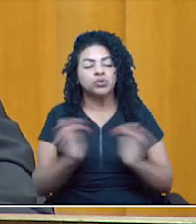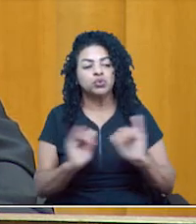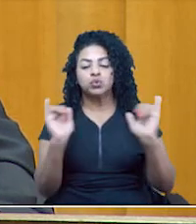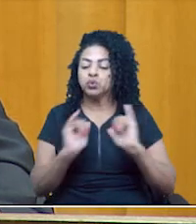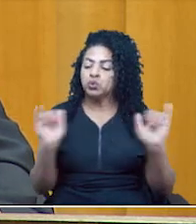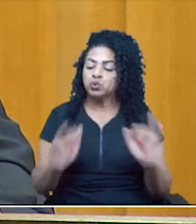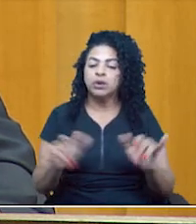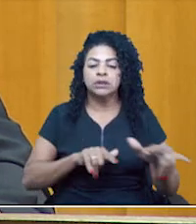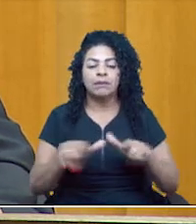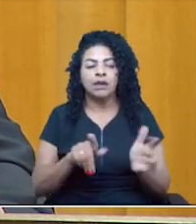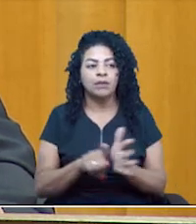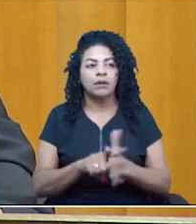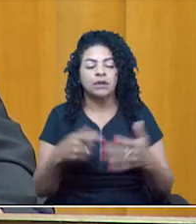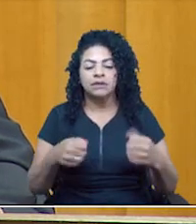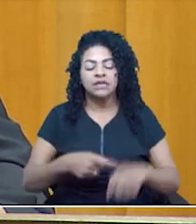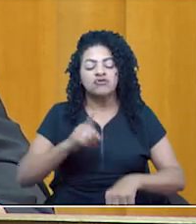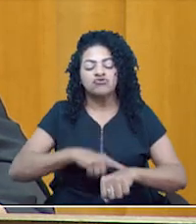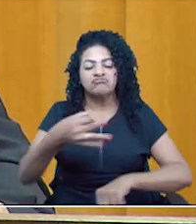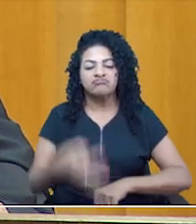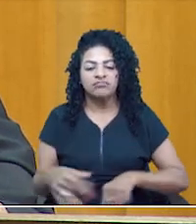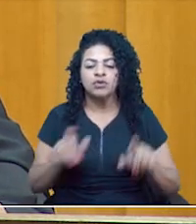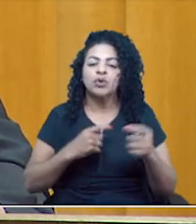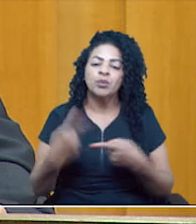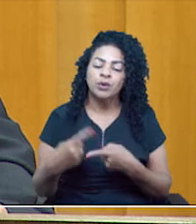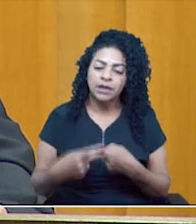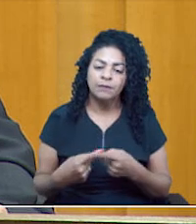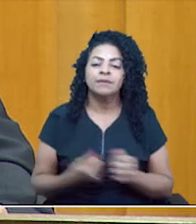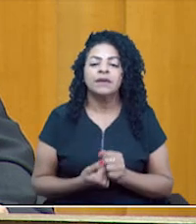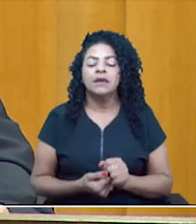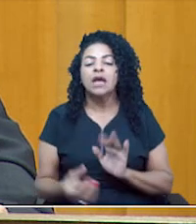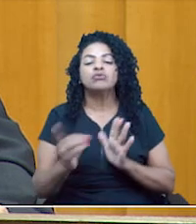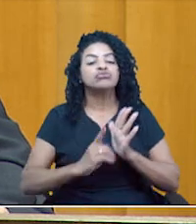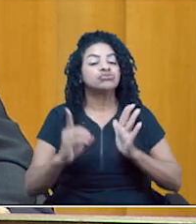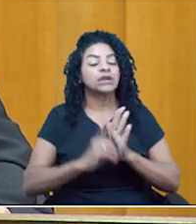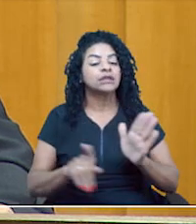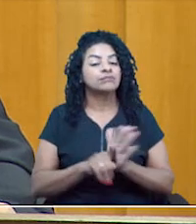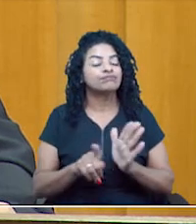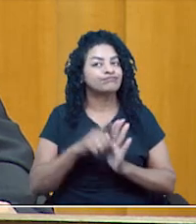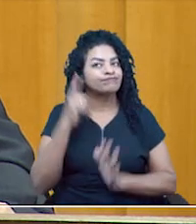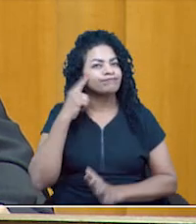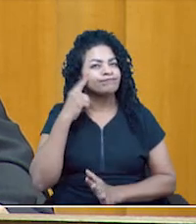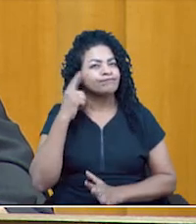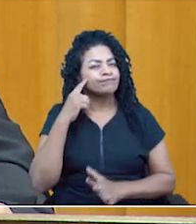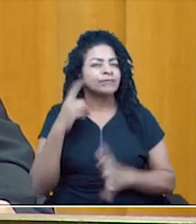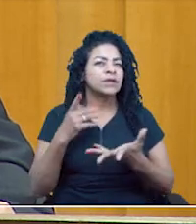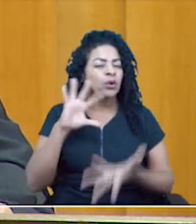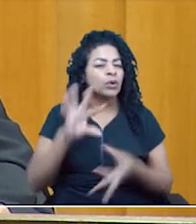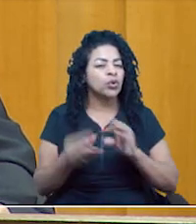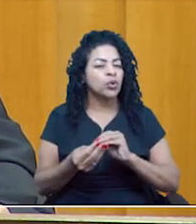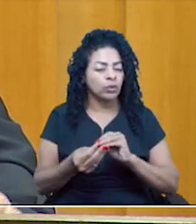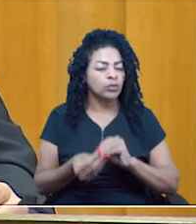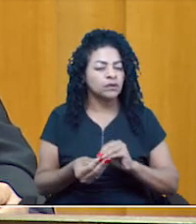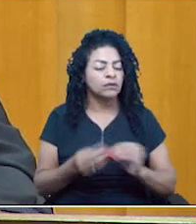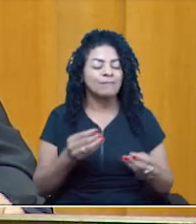Departamento de Pesquisas Judiciárias, que traz alguns dados e nos permite algumas conclusões, ainda que precárias, extremamente preocupantes.